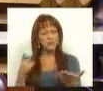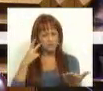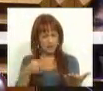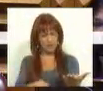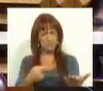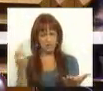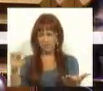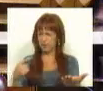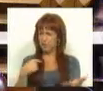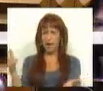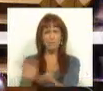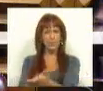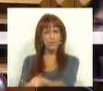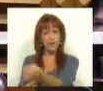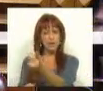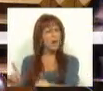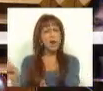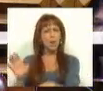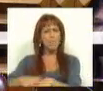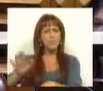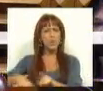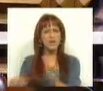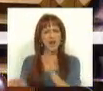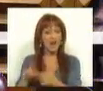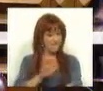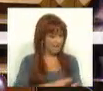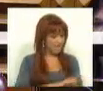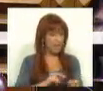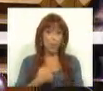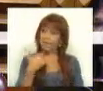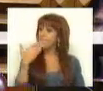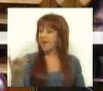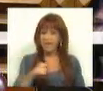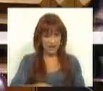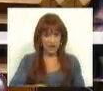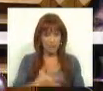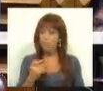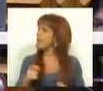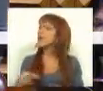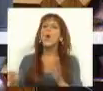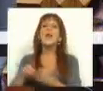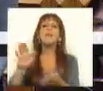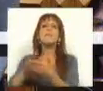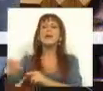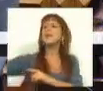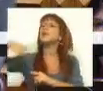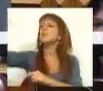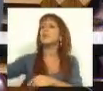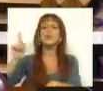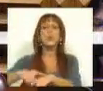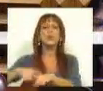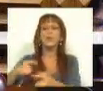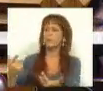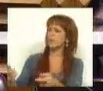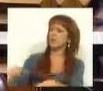mesma aposentação aprovada não em função da lei em vigor quando a pedem, mas em função da lei em vigor no momento em que